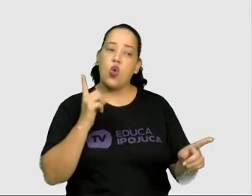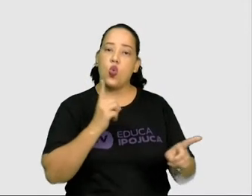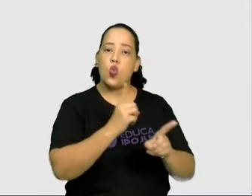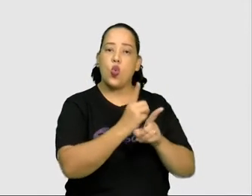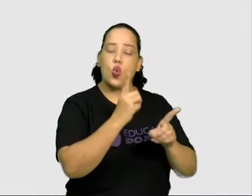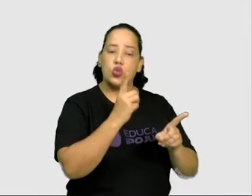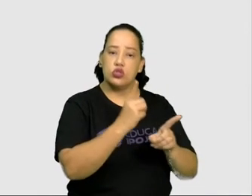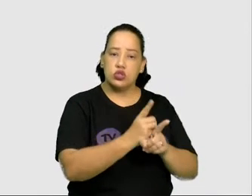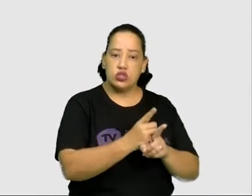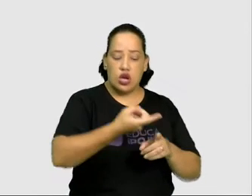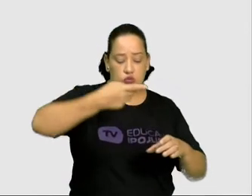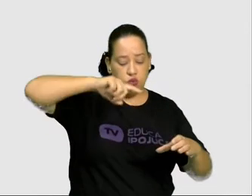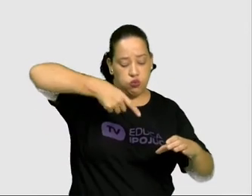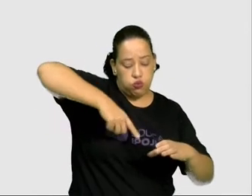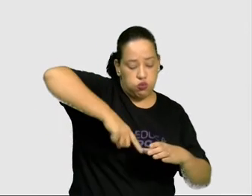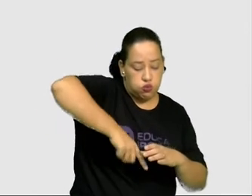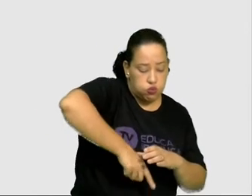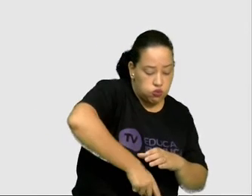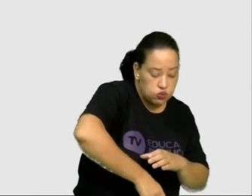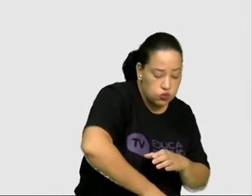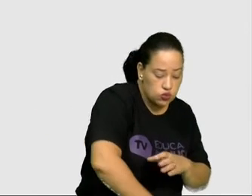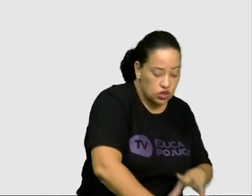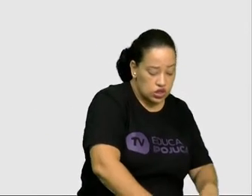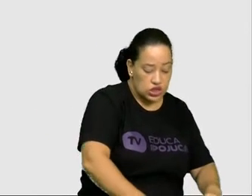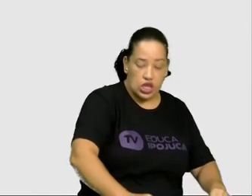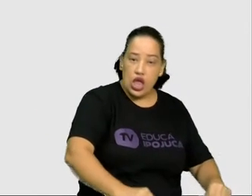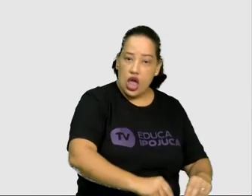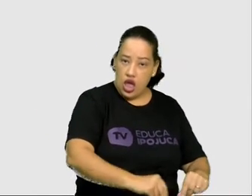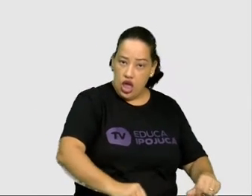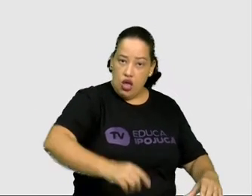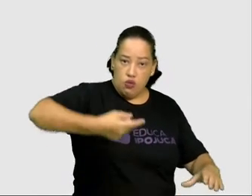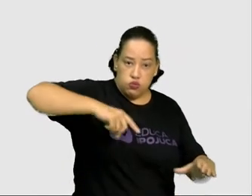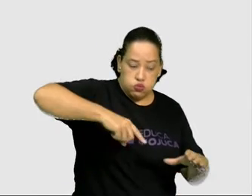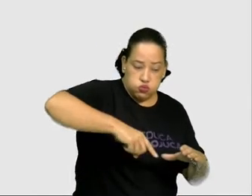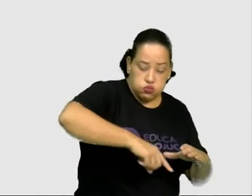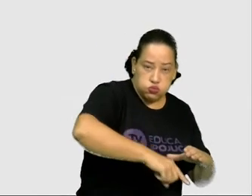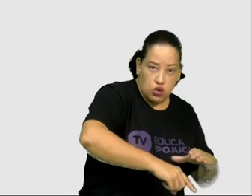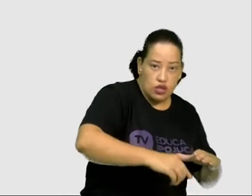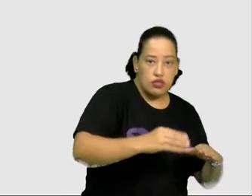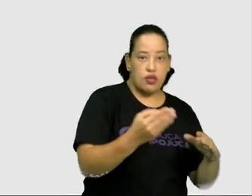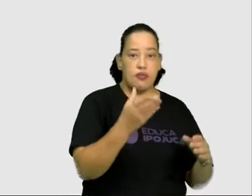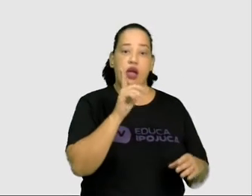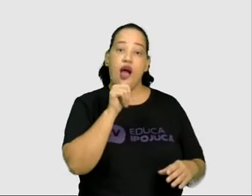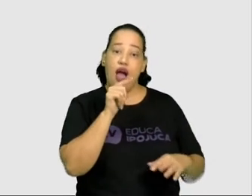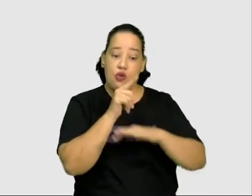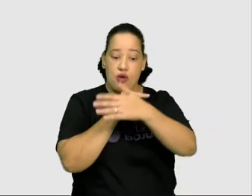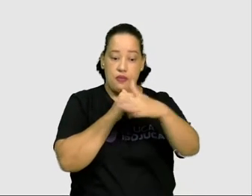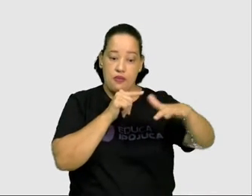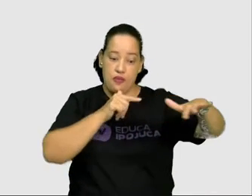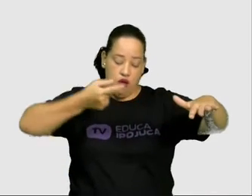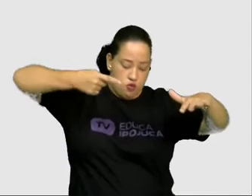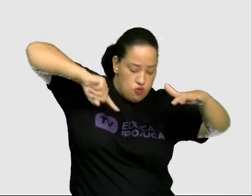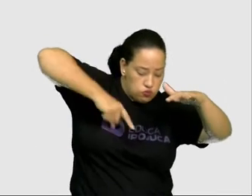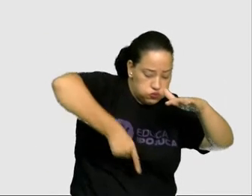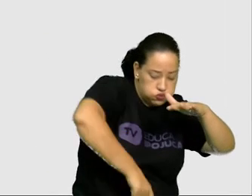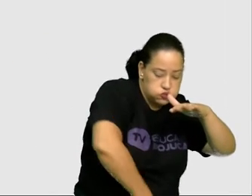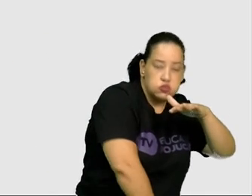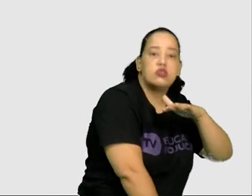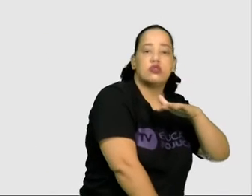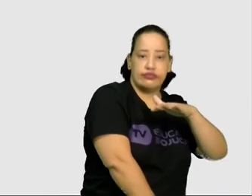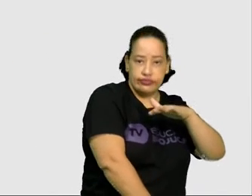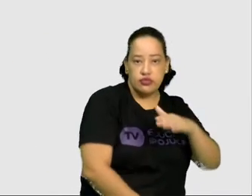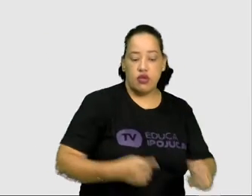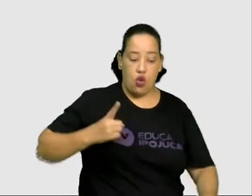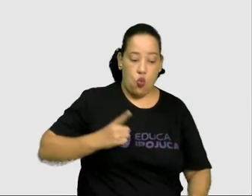em bolsões profundo, em terra firme e abaixo do fundo do mar. E aqui a gente vê aqui do lado esquerdo